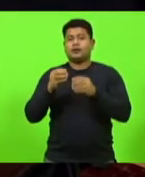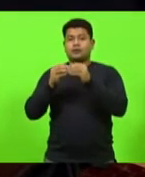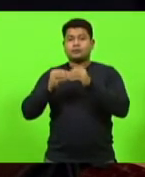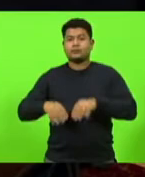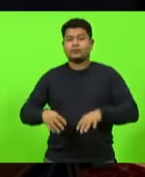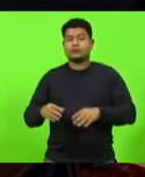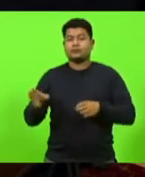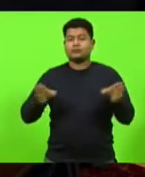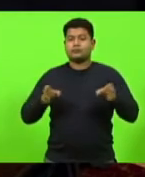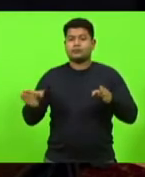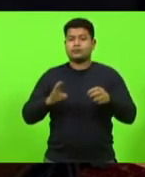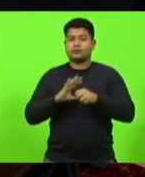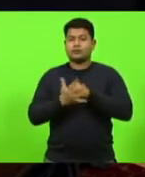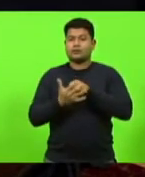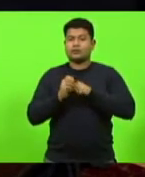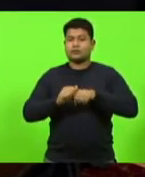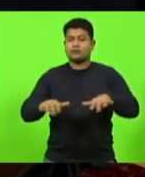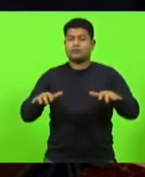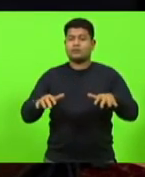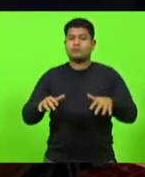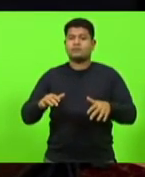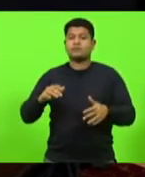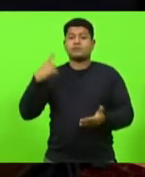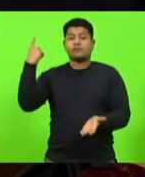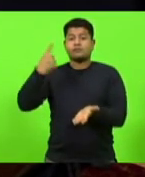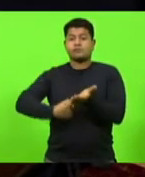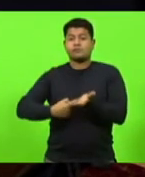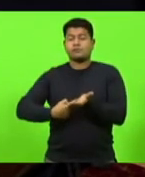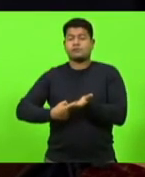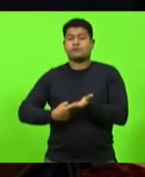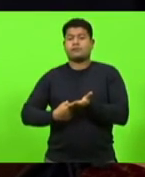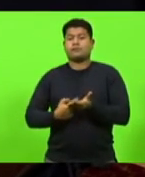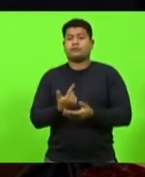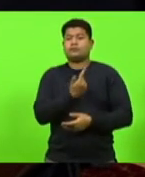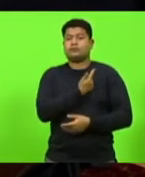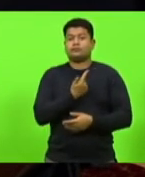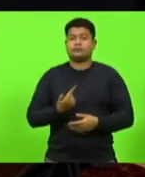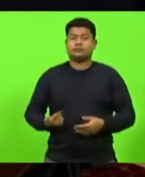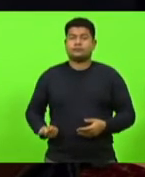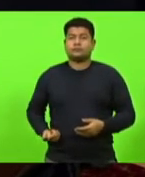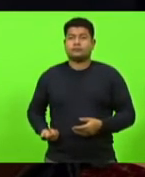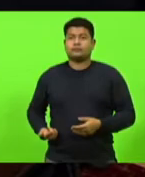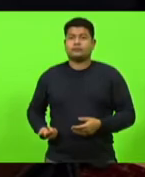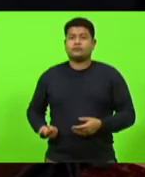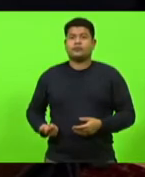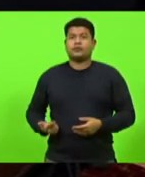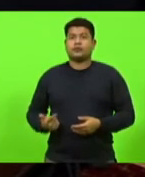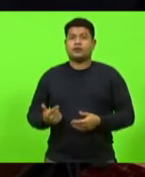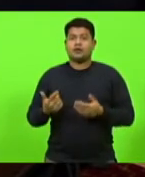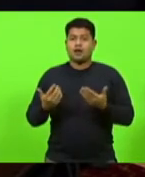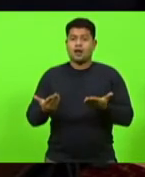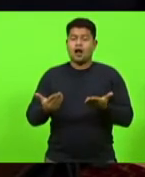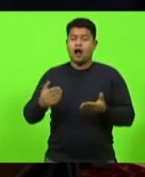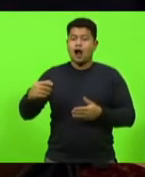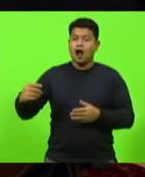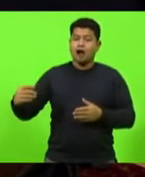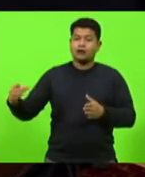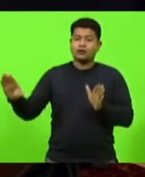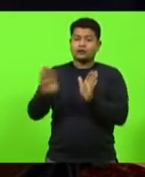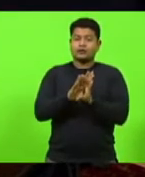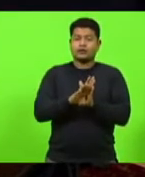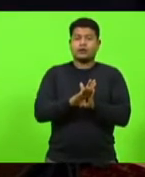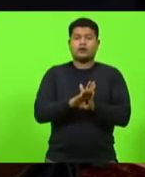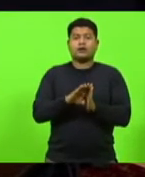da pandemia, com o compromisso de que o governo, nos próximos meses, estará entrando nessa casa com